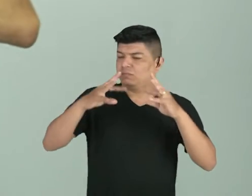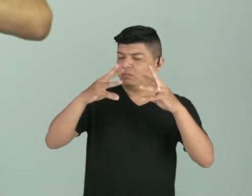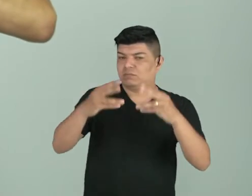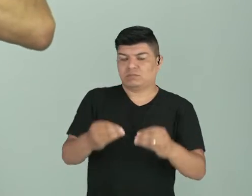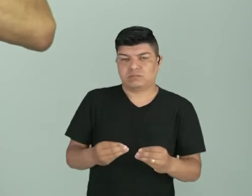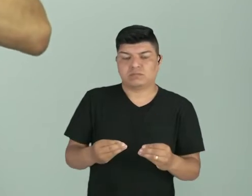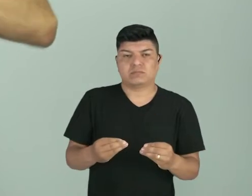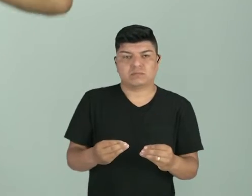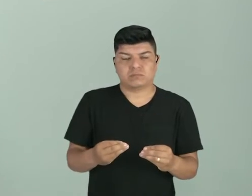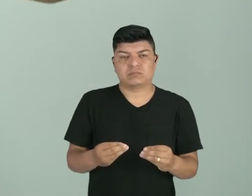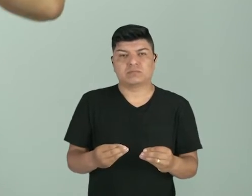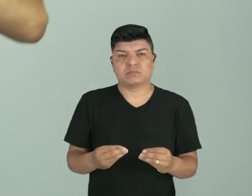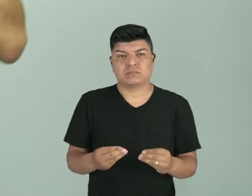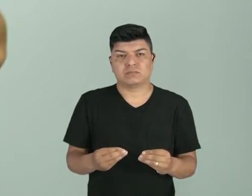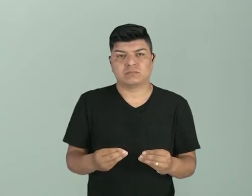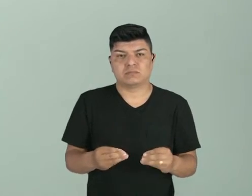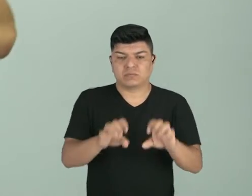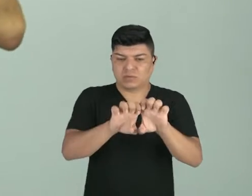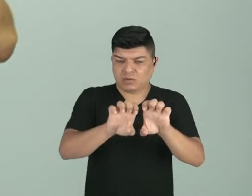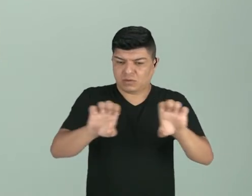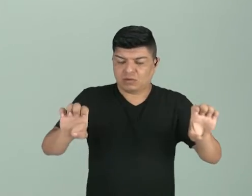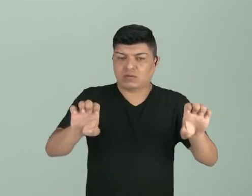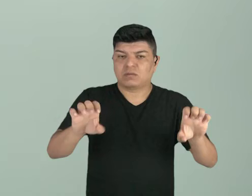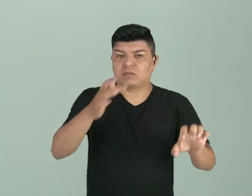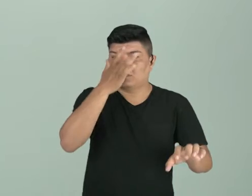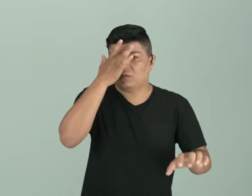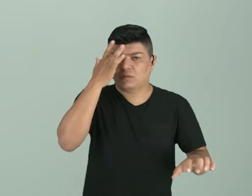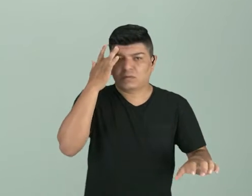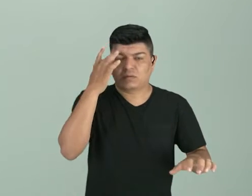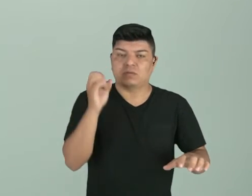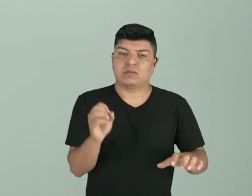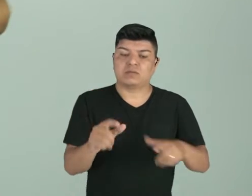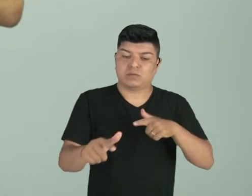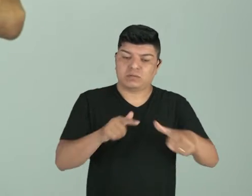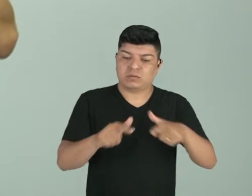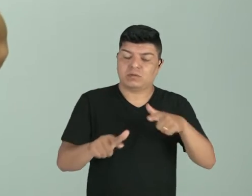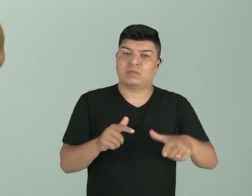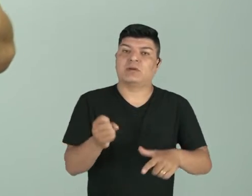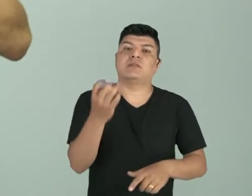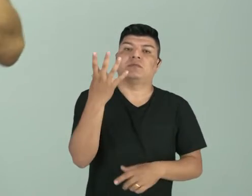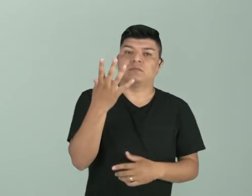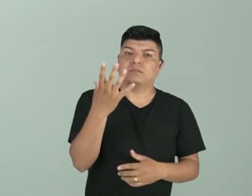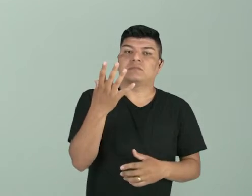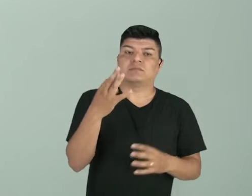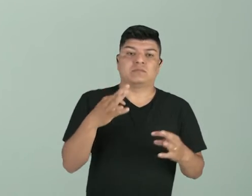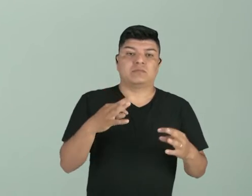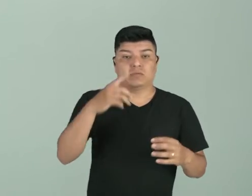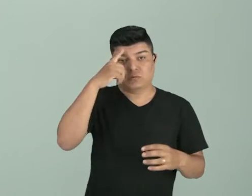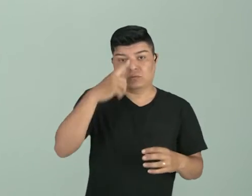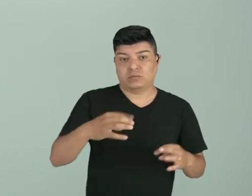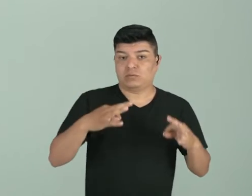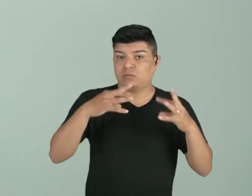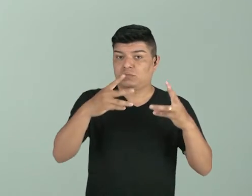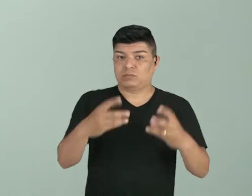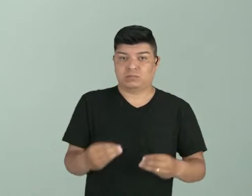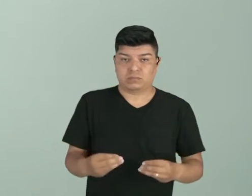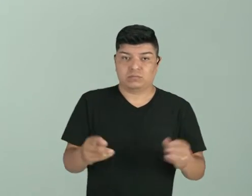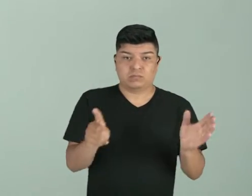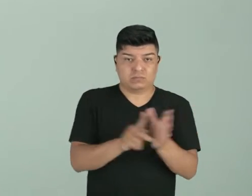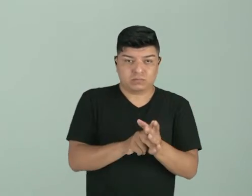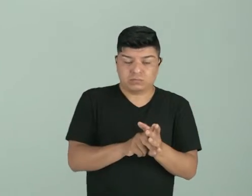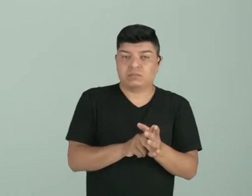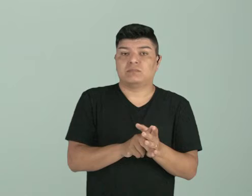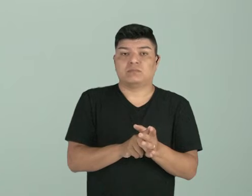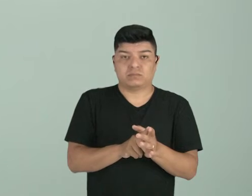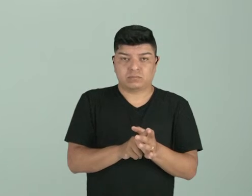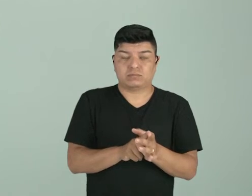toda essa estrutura para que o trabalho aconteça? O proprietário de tudo isso, que é o detentor